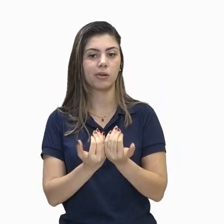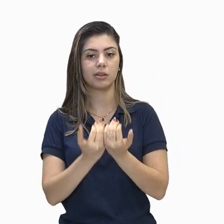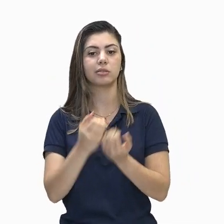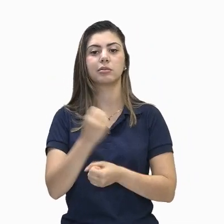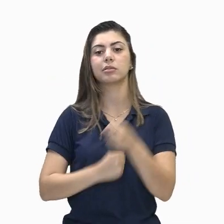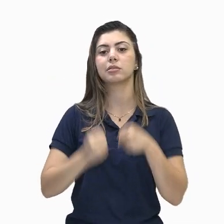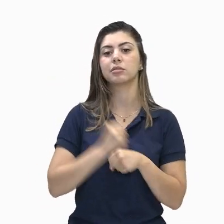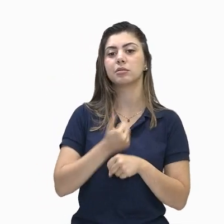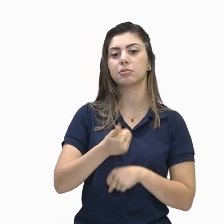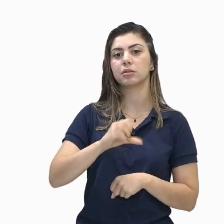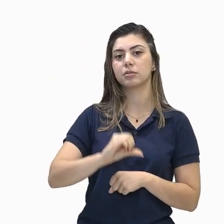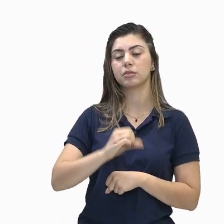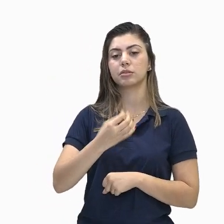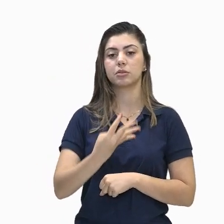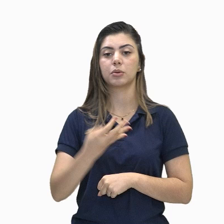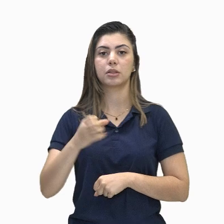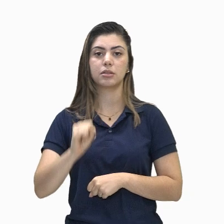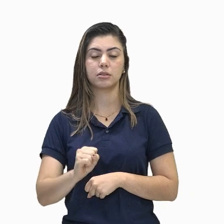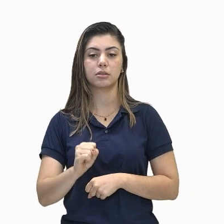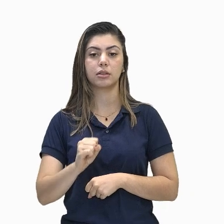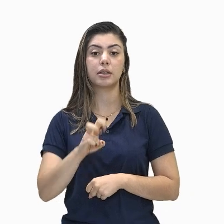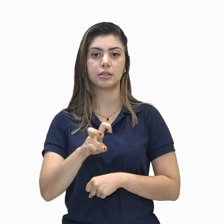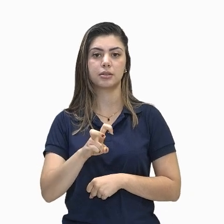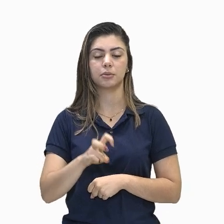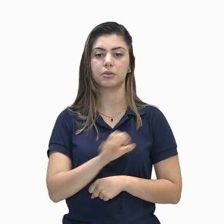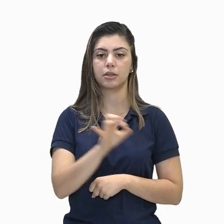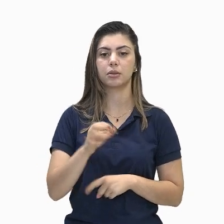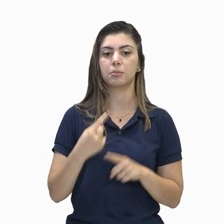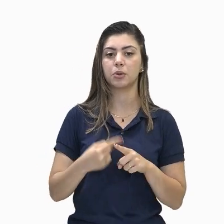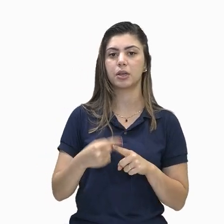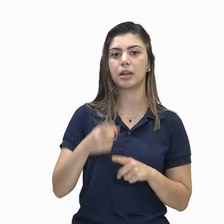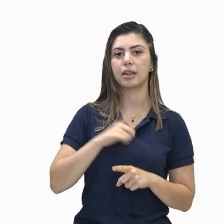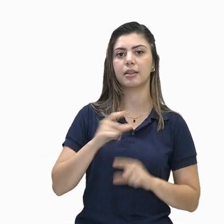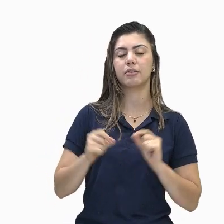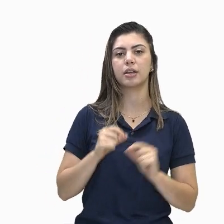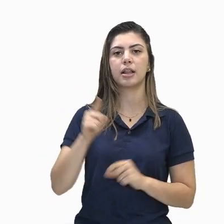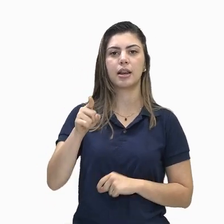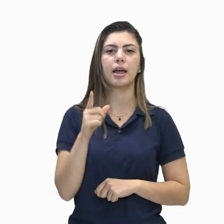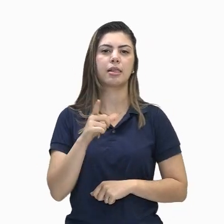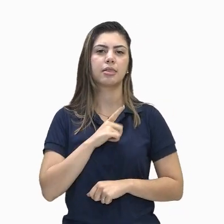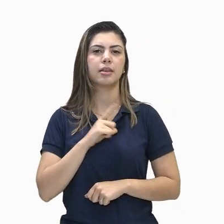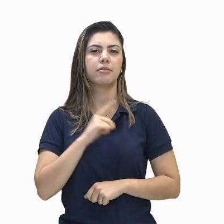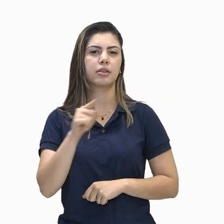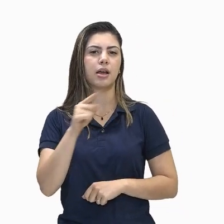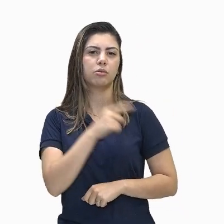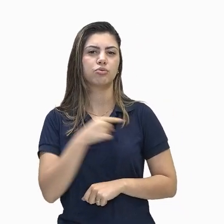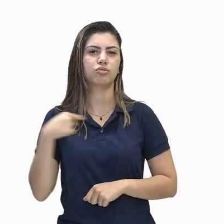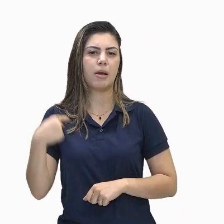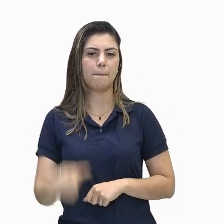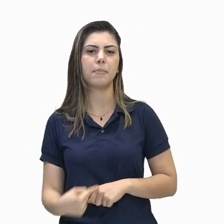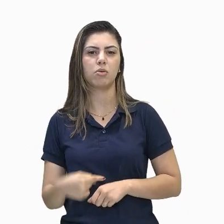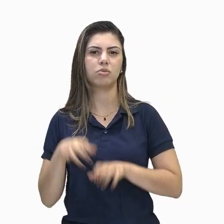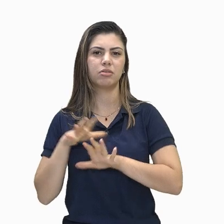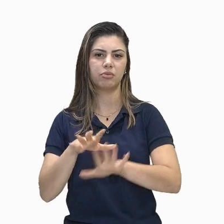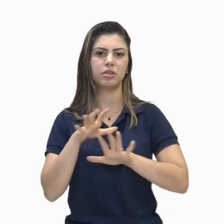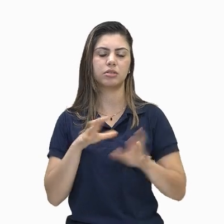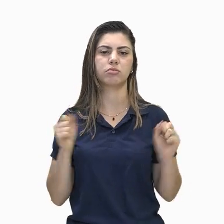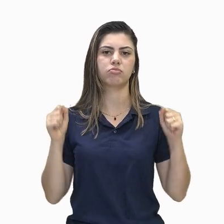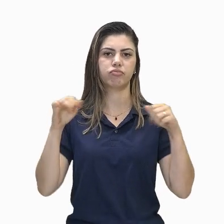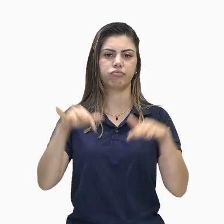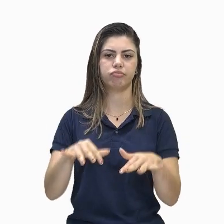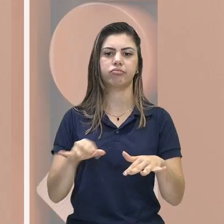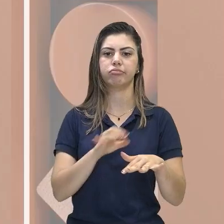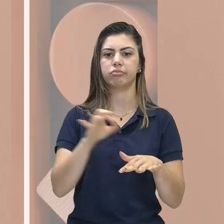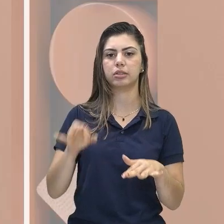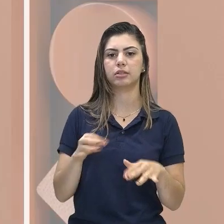1945. A Coreia estava sendo dominada pelos japoneses, ocupada pelos japoneses, que por